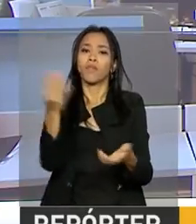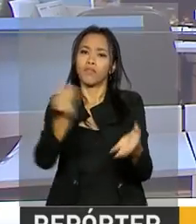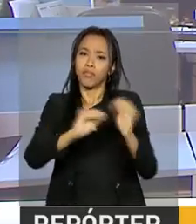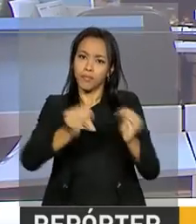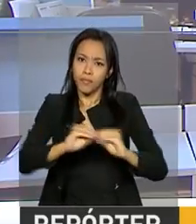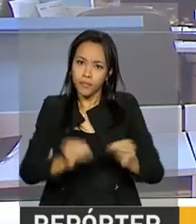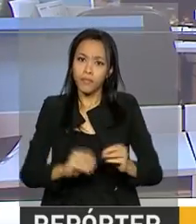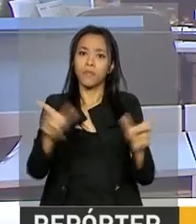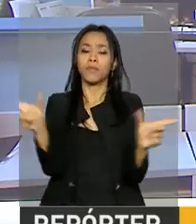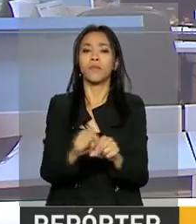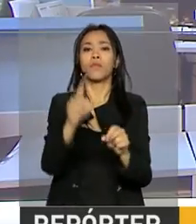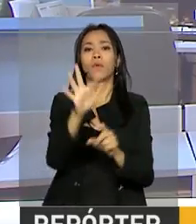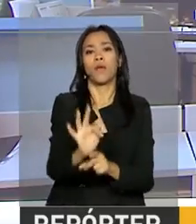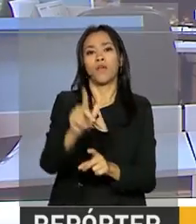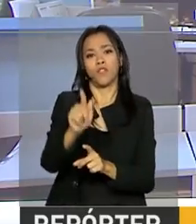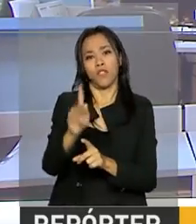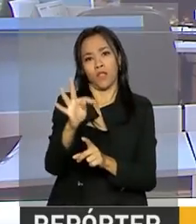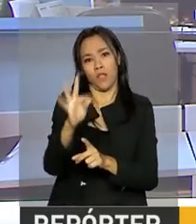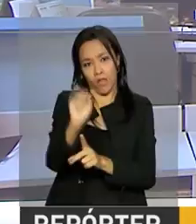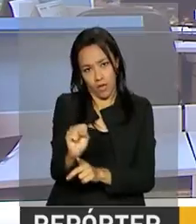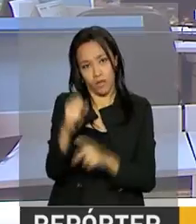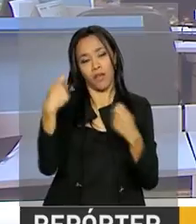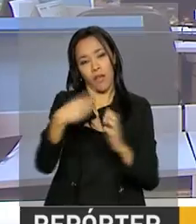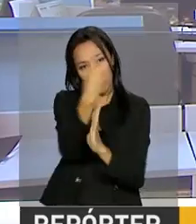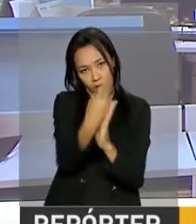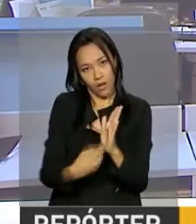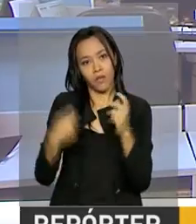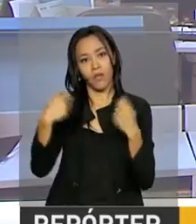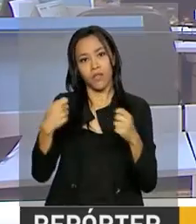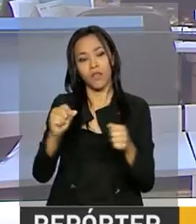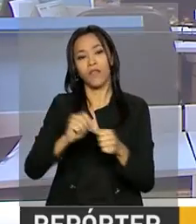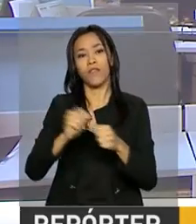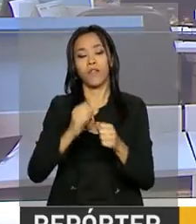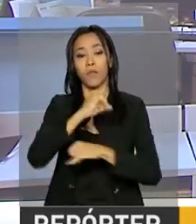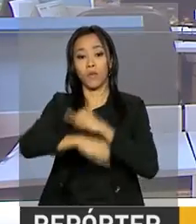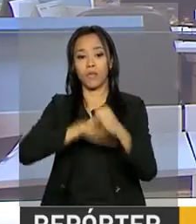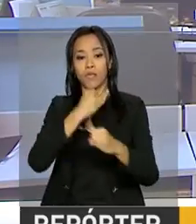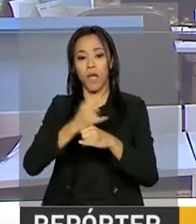FGTS. A declaração deve ser feita pelo site